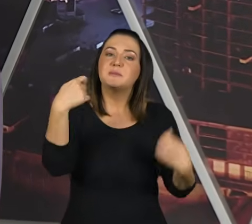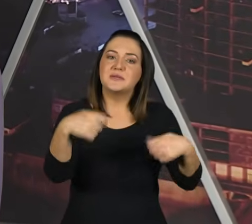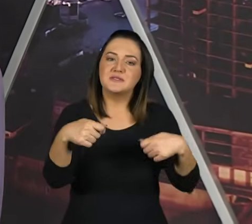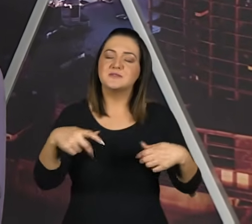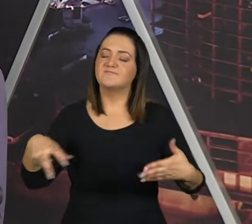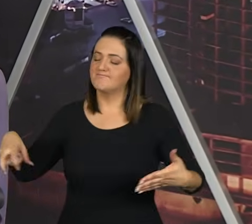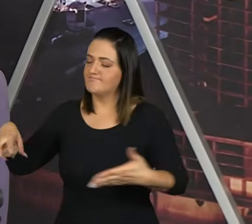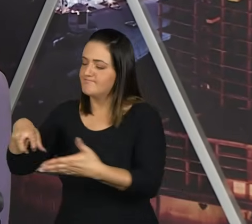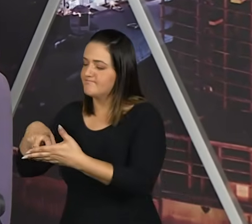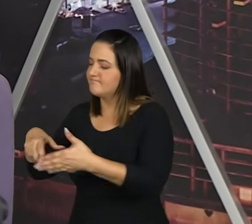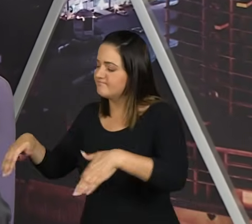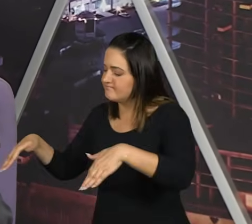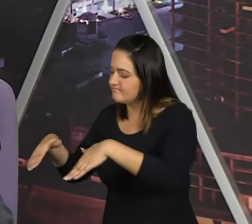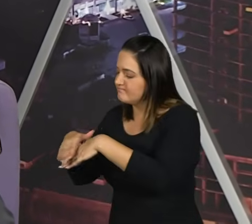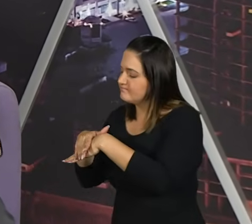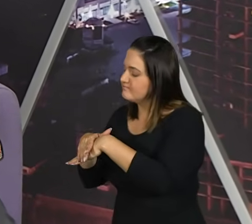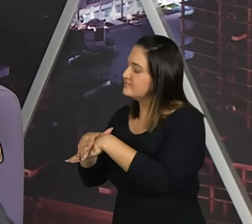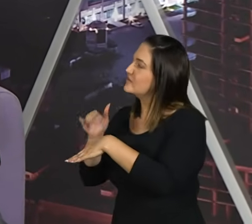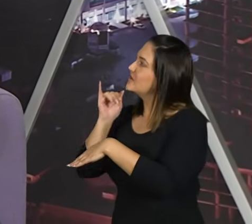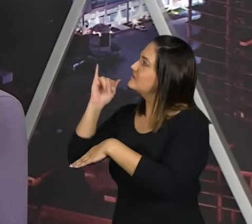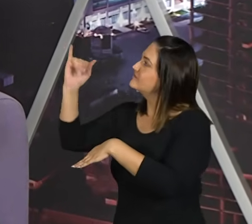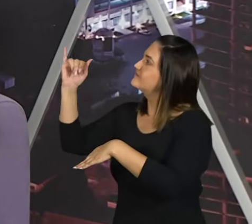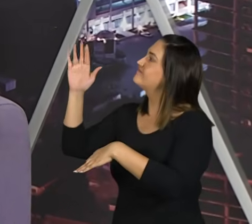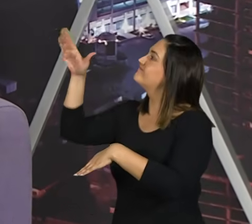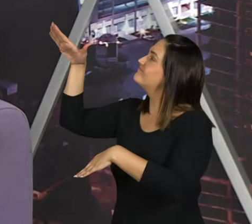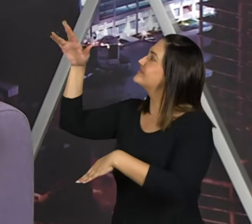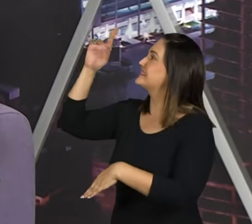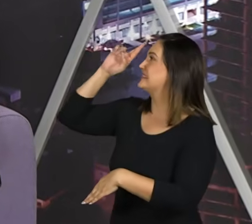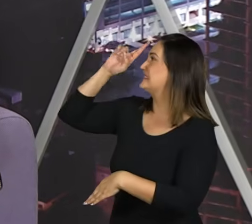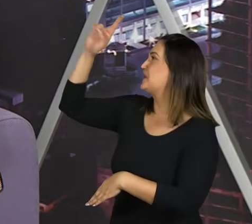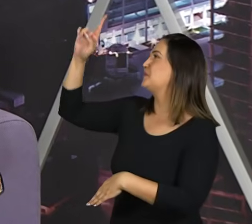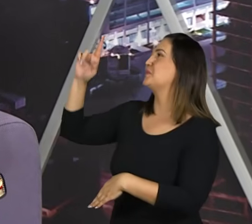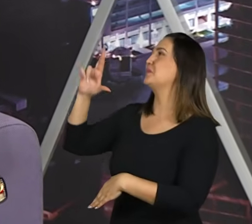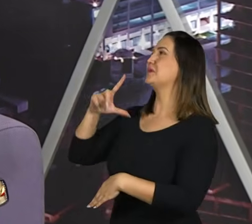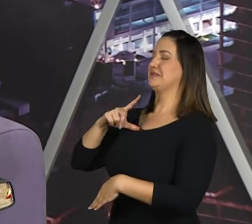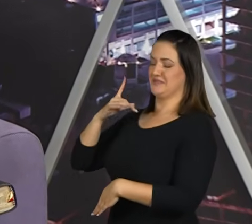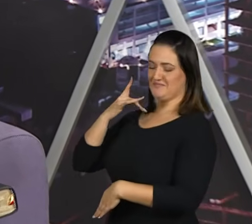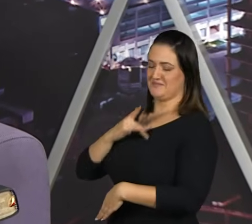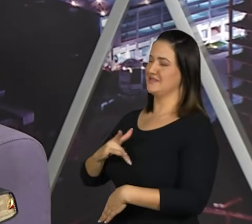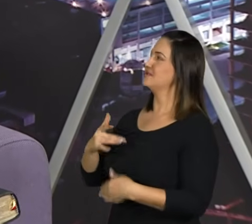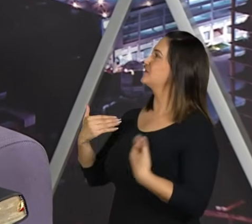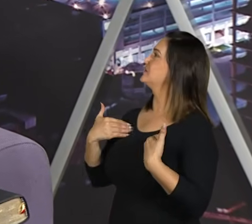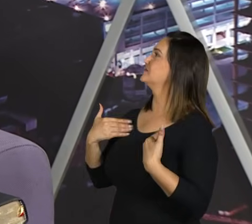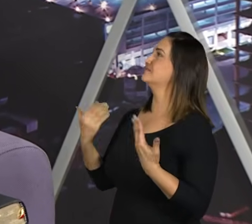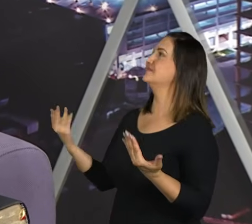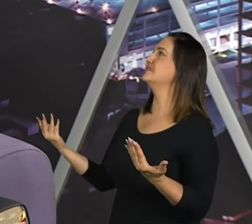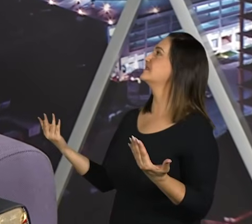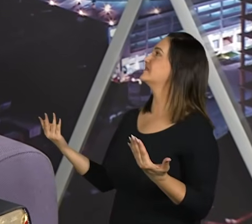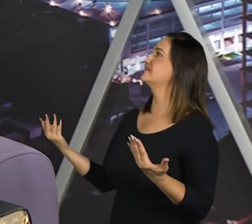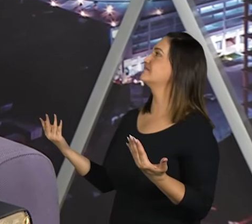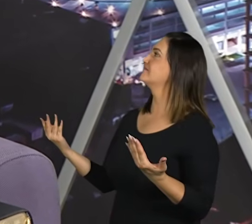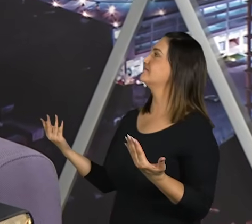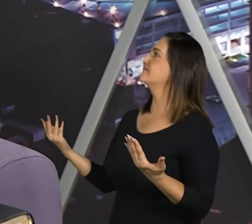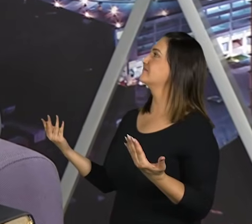Você precisa cair de joelhos e falar: Senhor, tem misericórdia de mim.